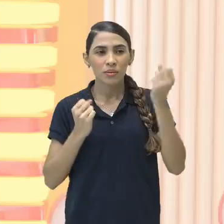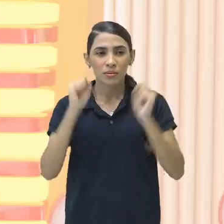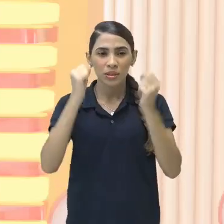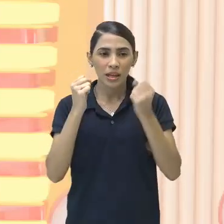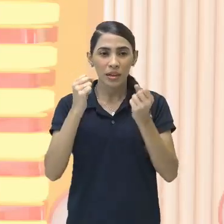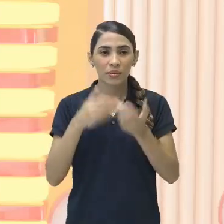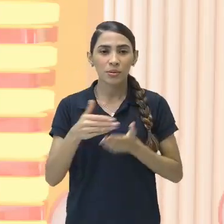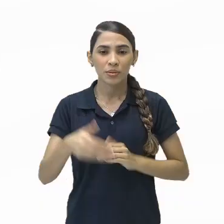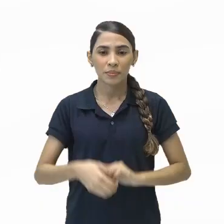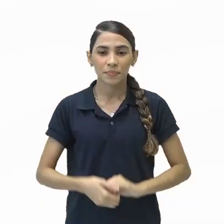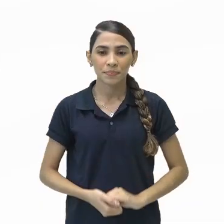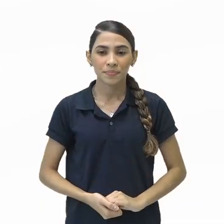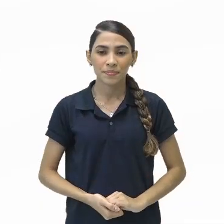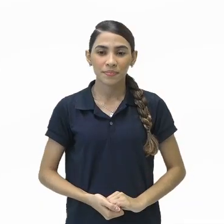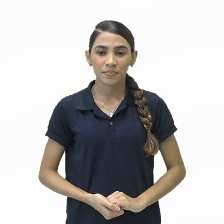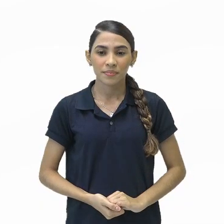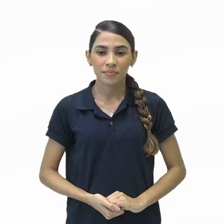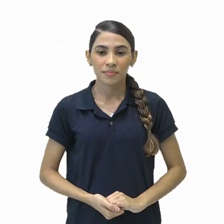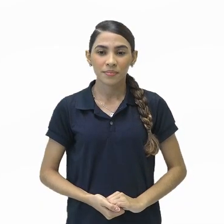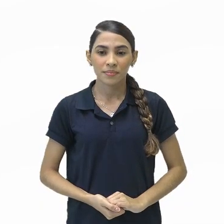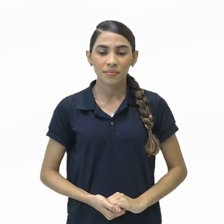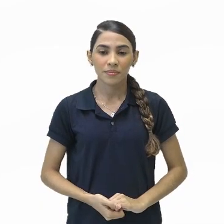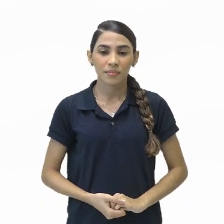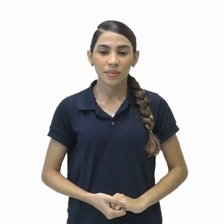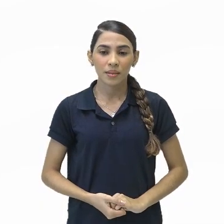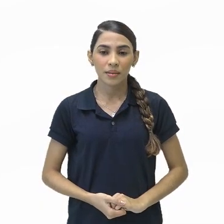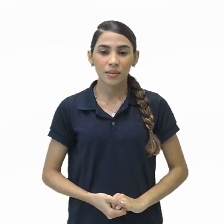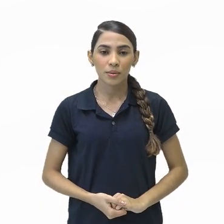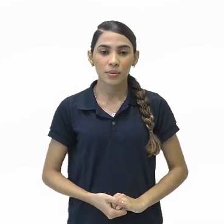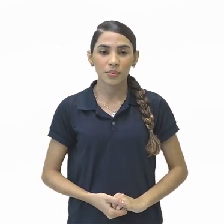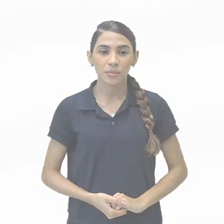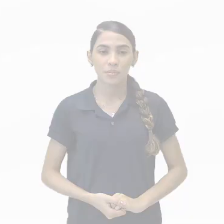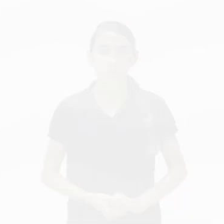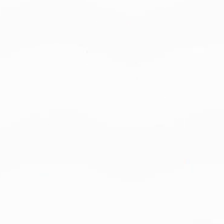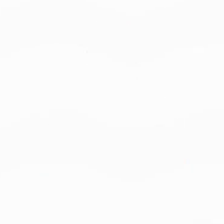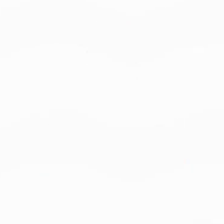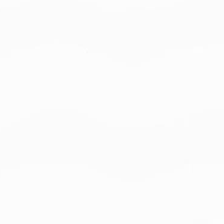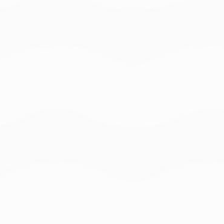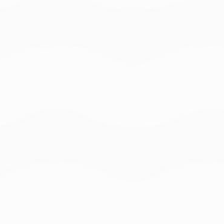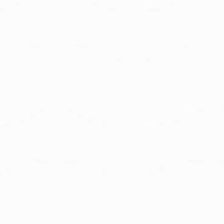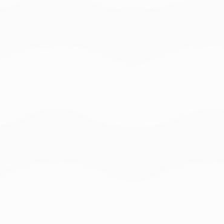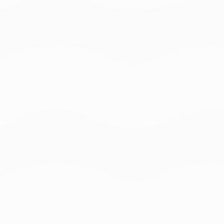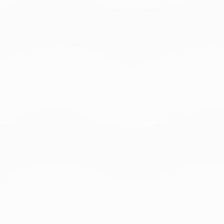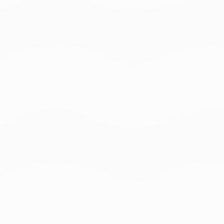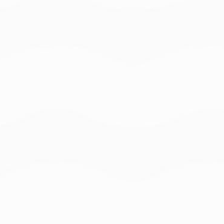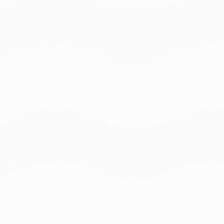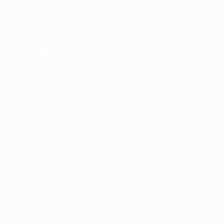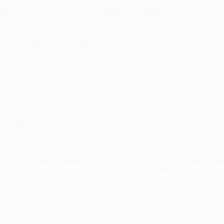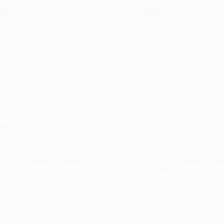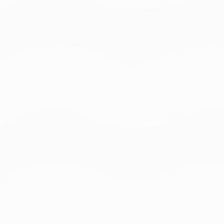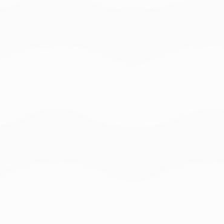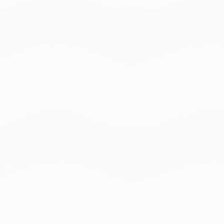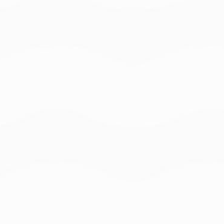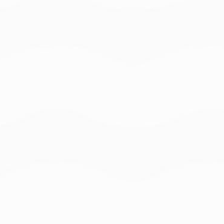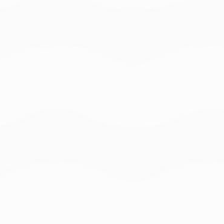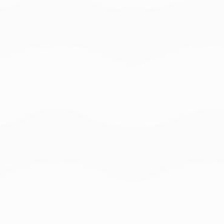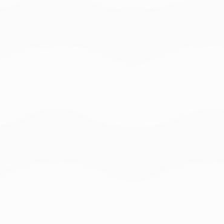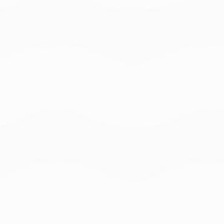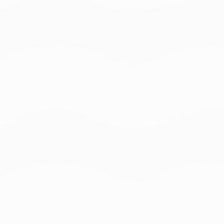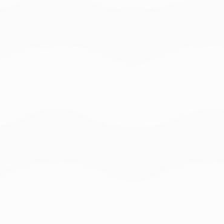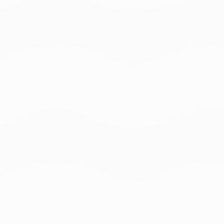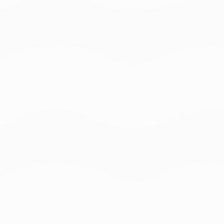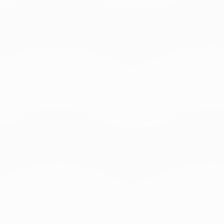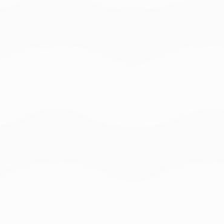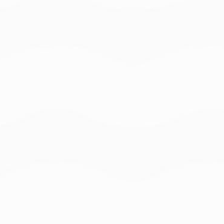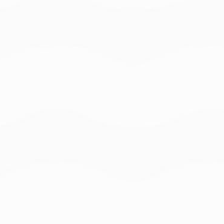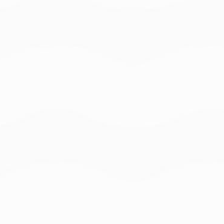Né? Vamos continuar. Por exemplo, a questão das crianças. Né? castigos físicos, assédio sexual